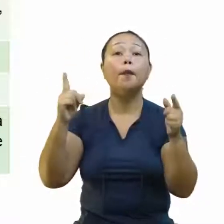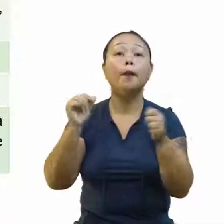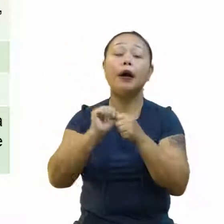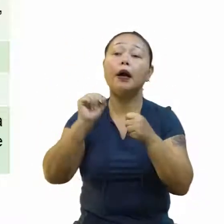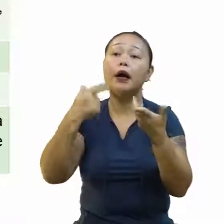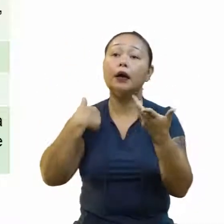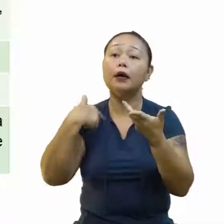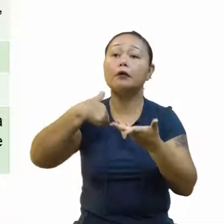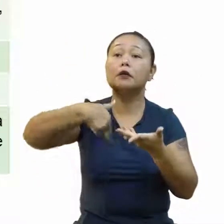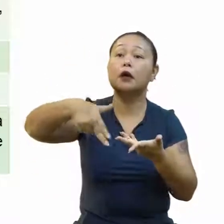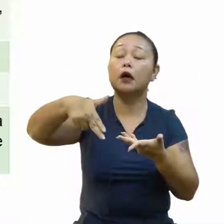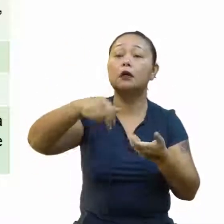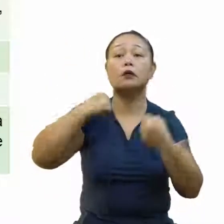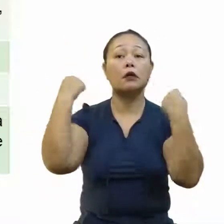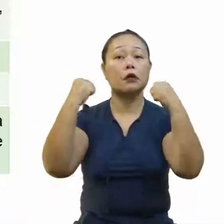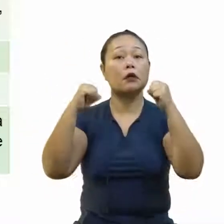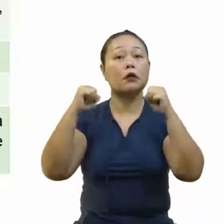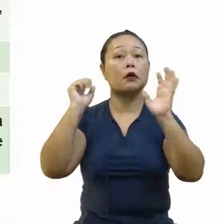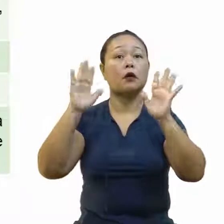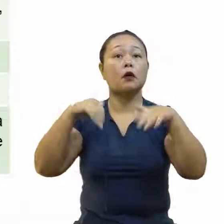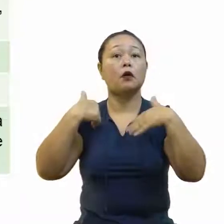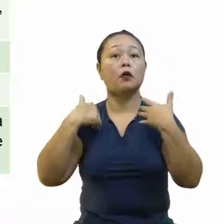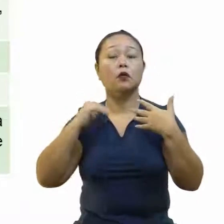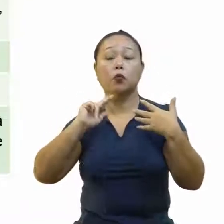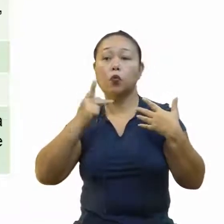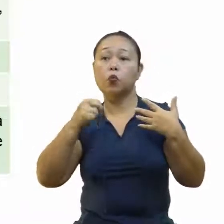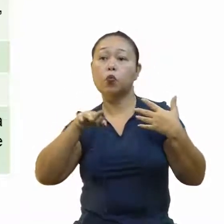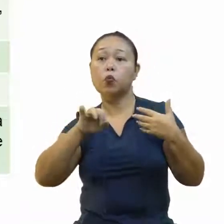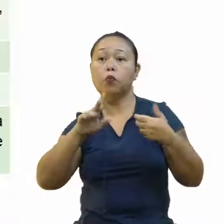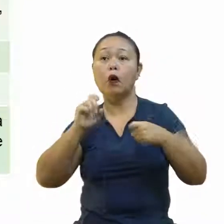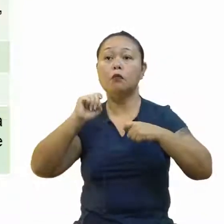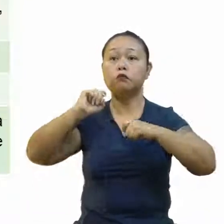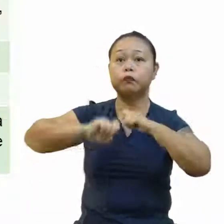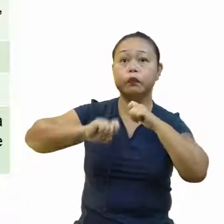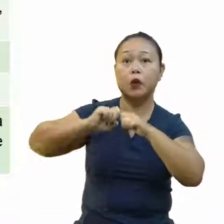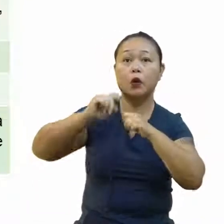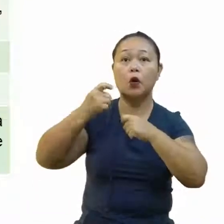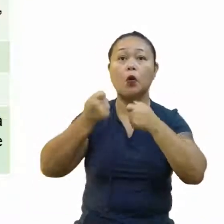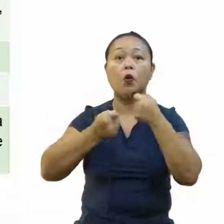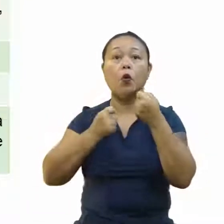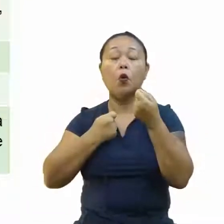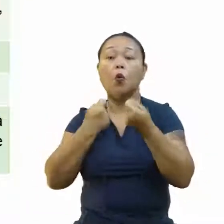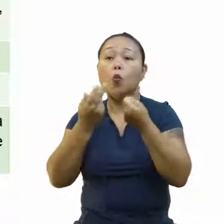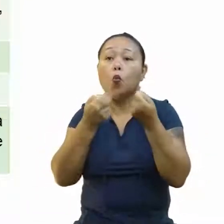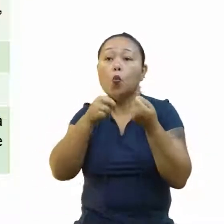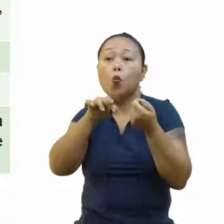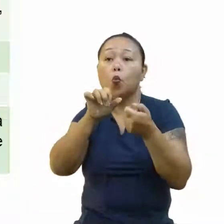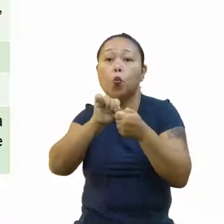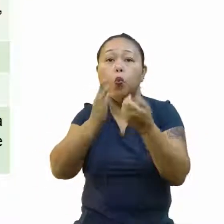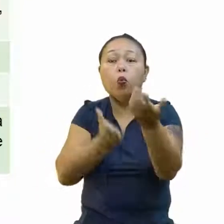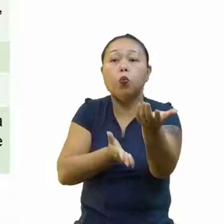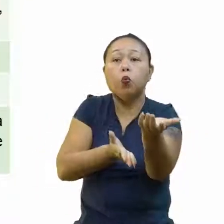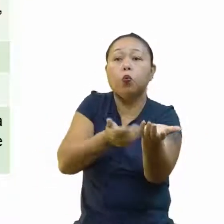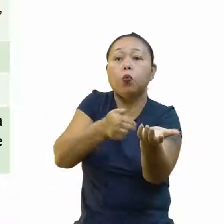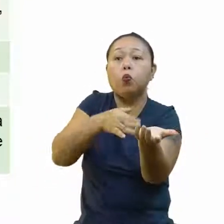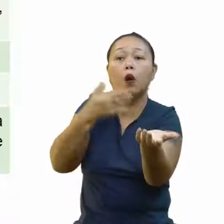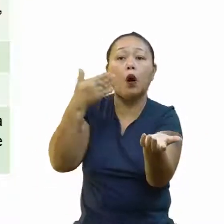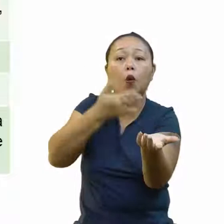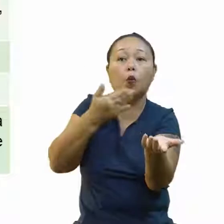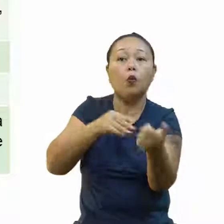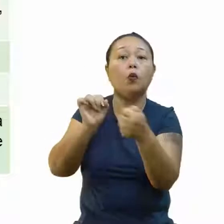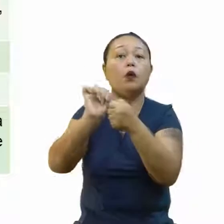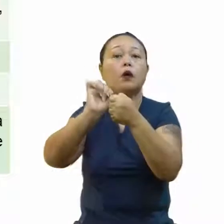ser benéfica nos hormônios sexuais, no controle da insulina e da glicose, na diminuição